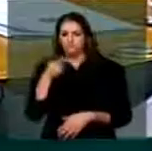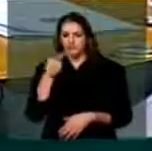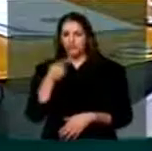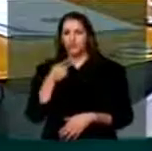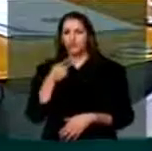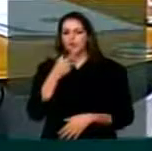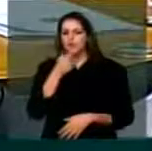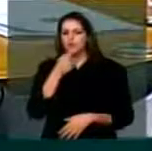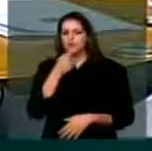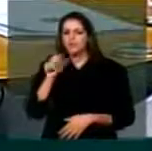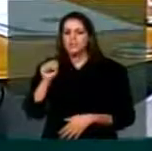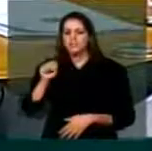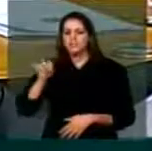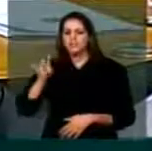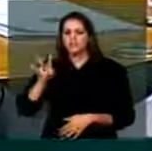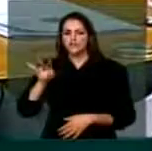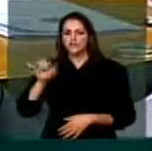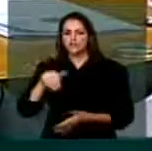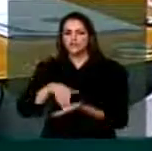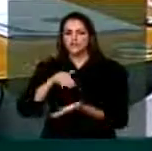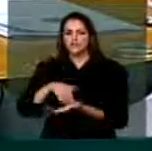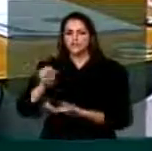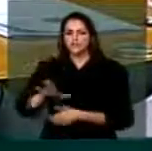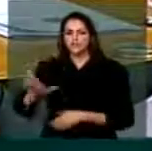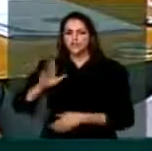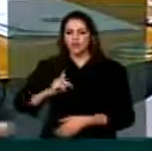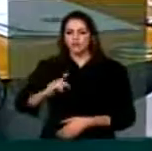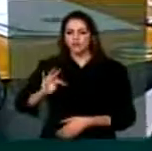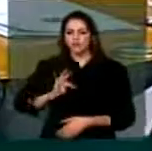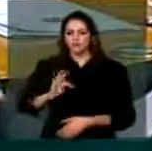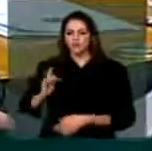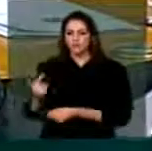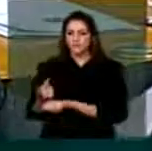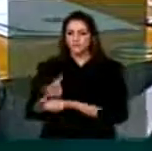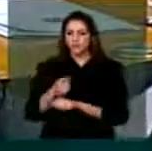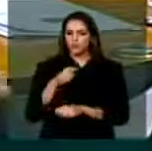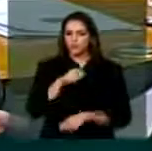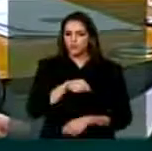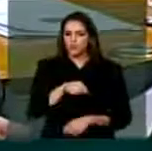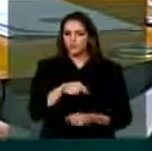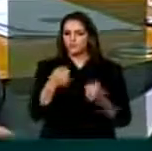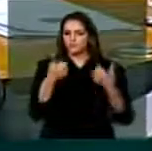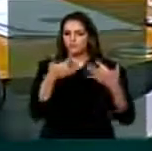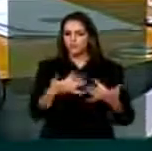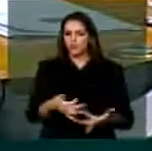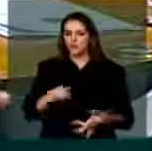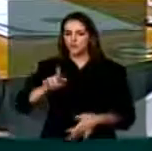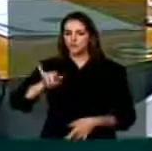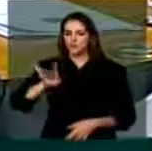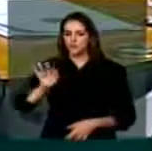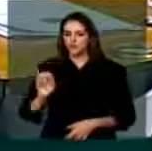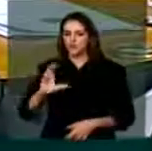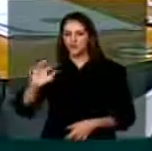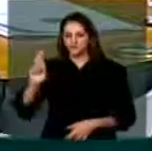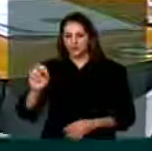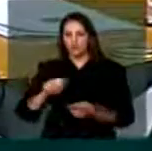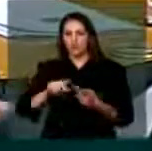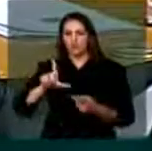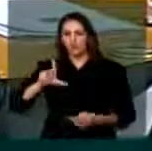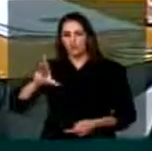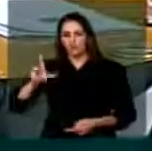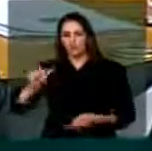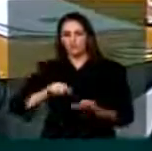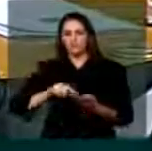por Silvinho Pereira, secretário-geral do PT, que lhe relatou que Gilberto Carvalho, Lula e José